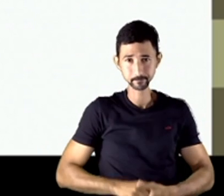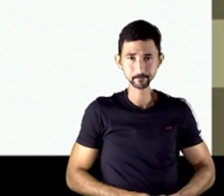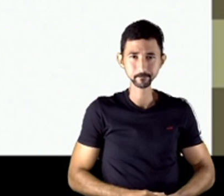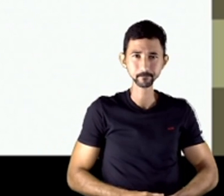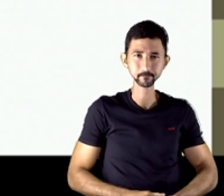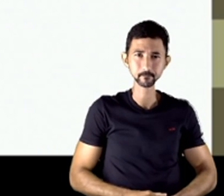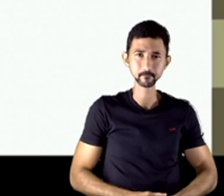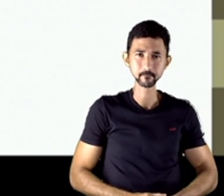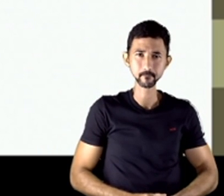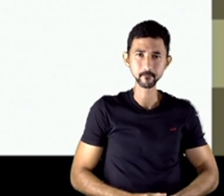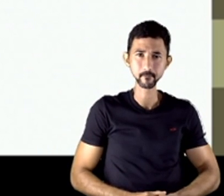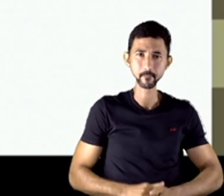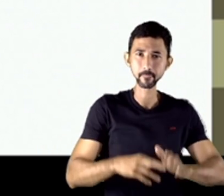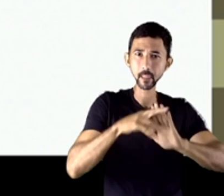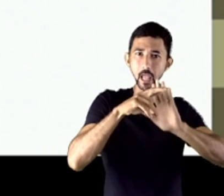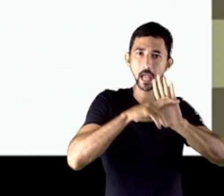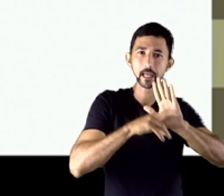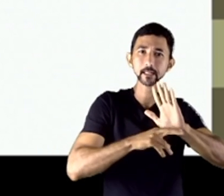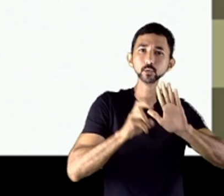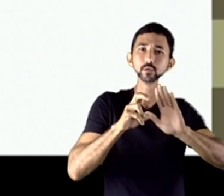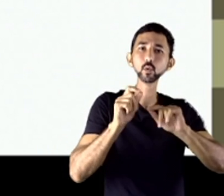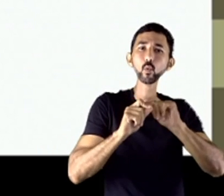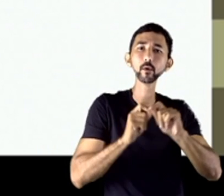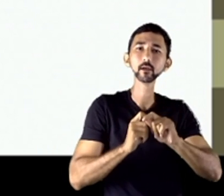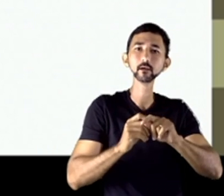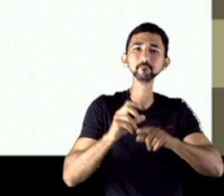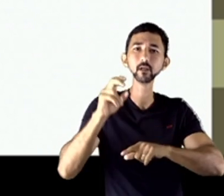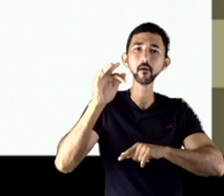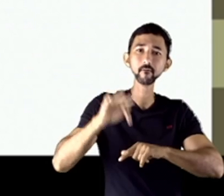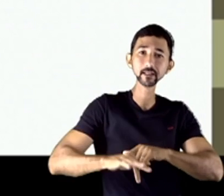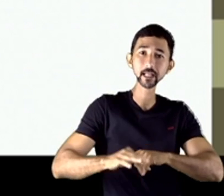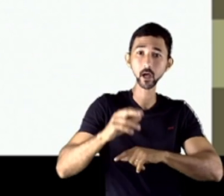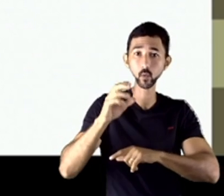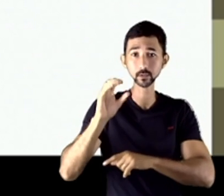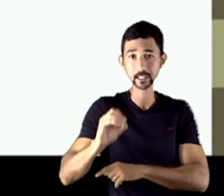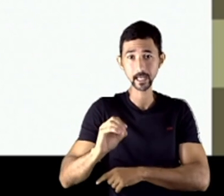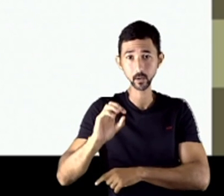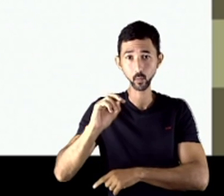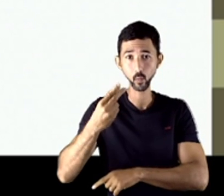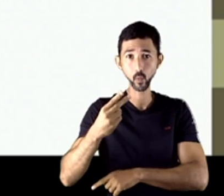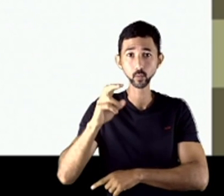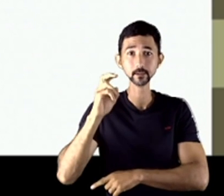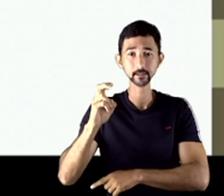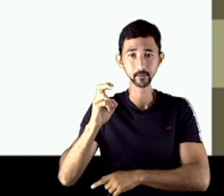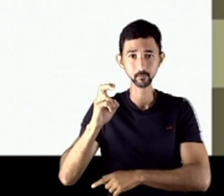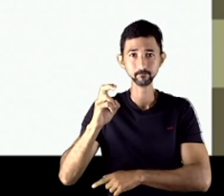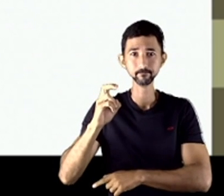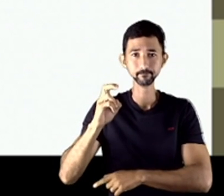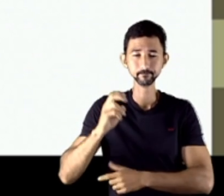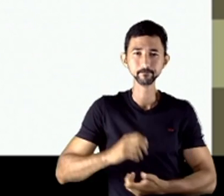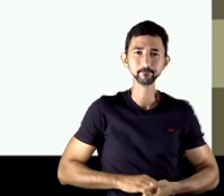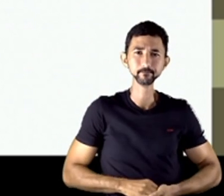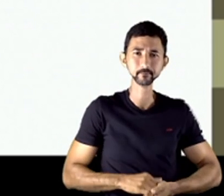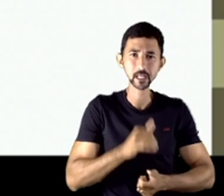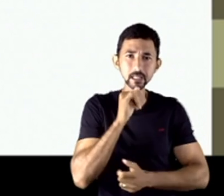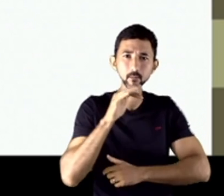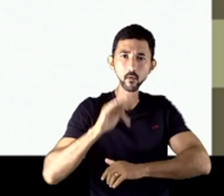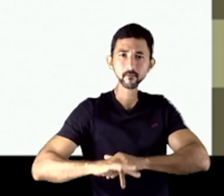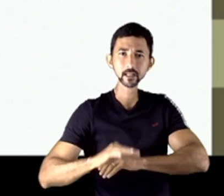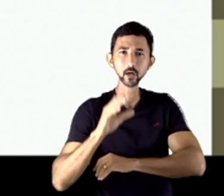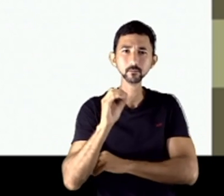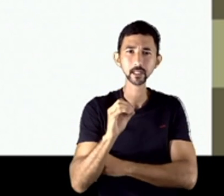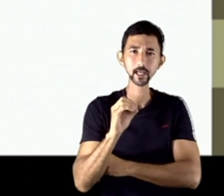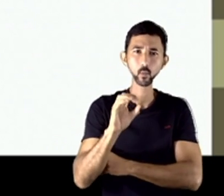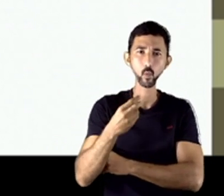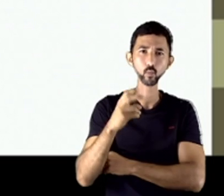lá. A regra para o 5 é que termine em 0 ou em 5, tá? Se terminar em 0 ou